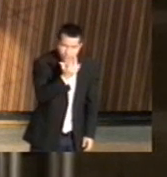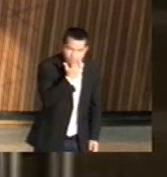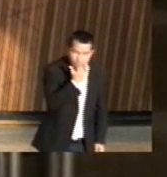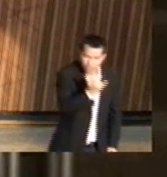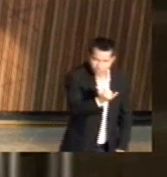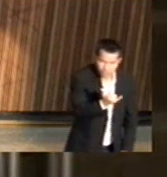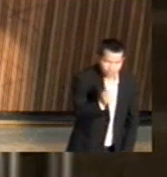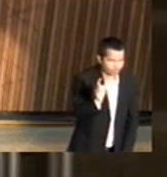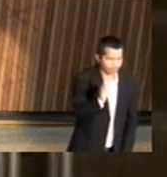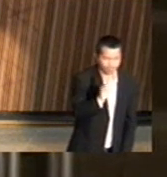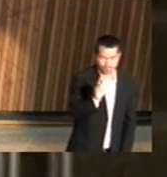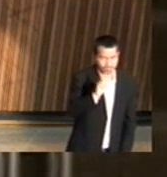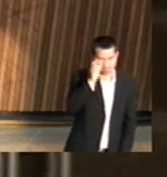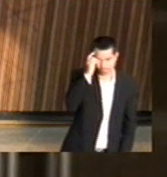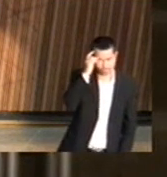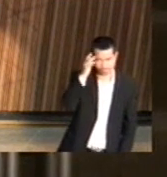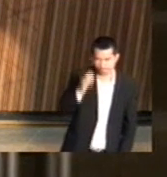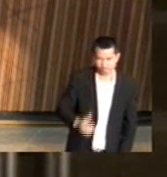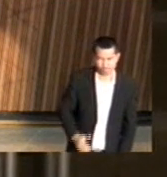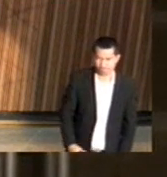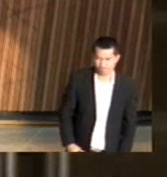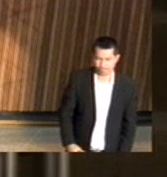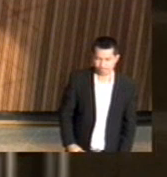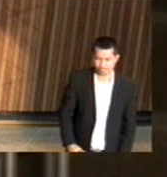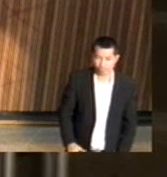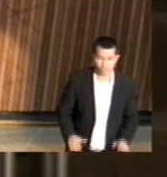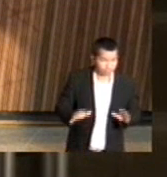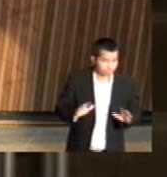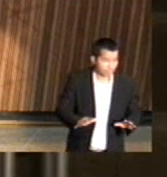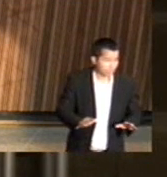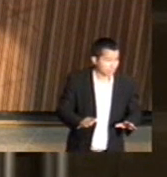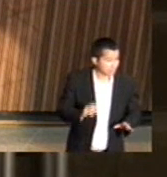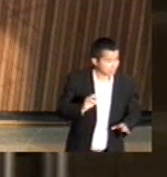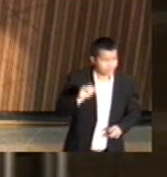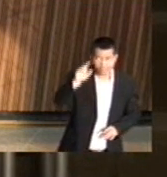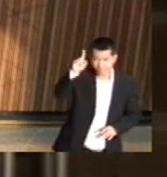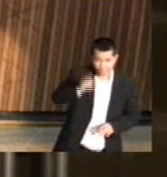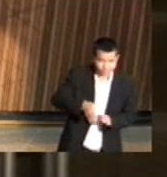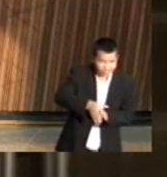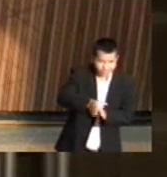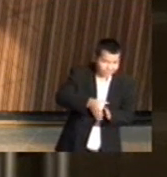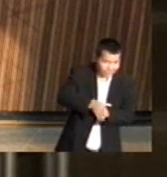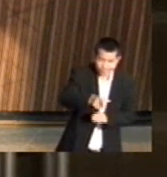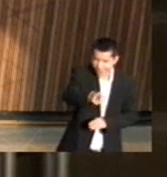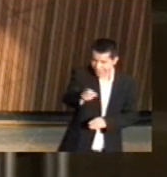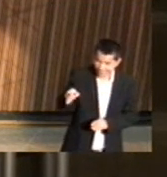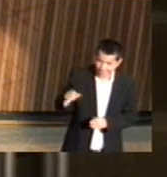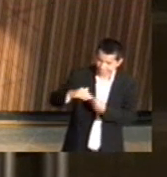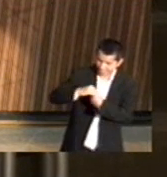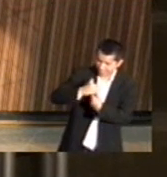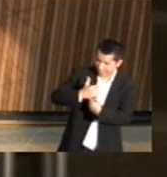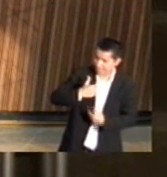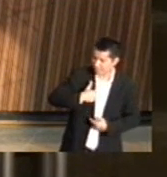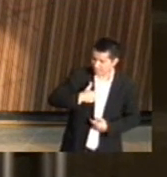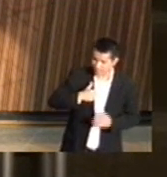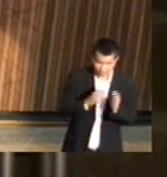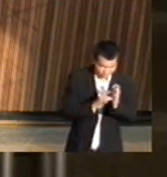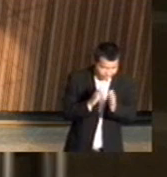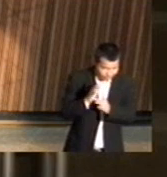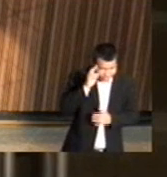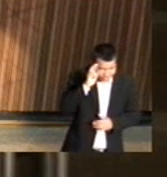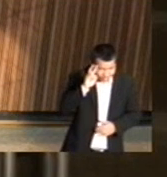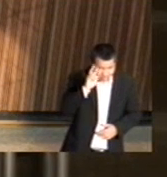Ele ficou uma semana em Salvador, Bahia, com toda a sua família, comeu, bebeu do bom e melhor, lá no hotel, e quem pagou a conta